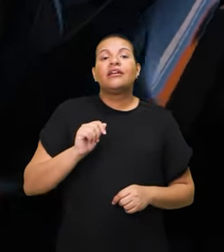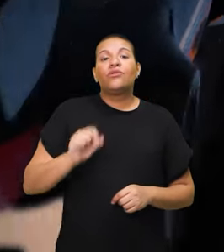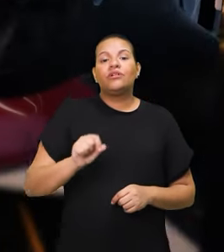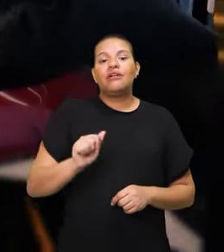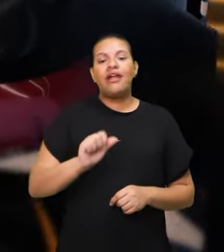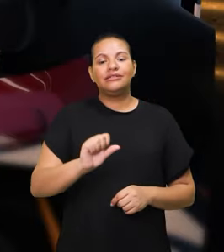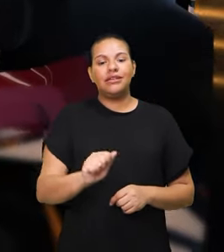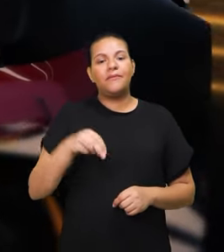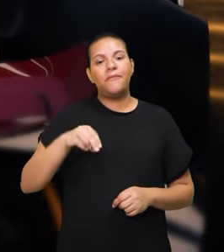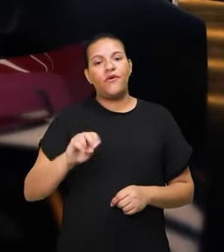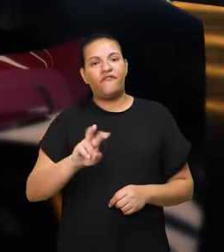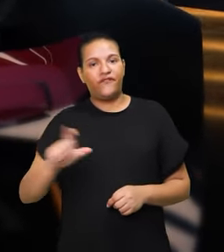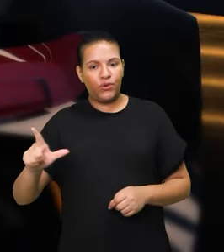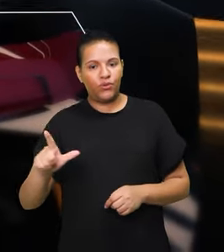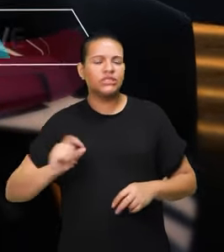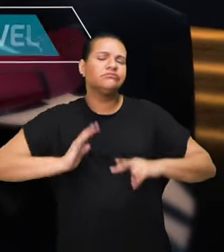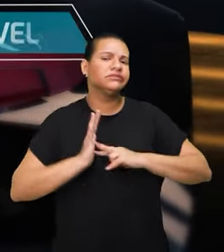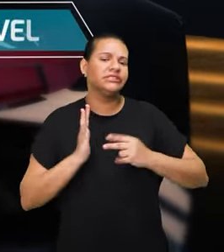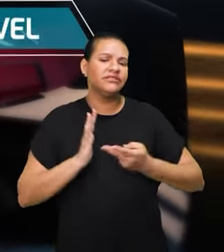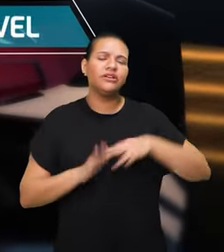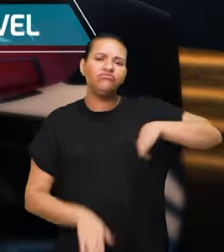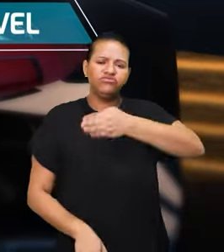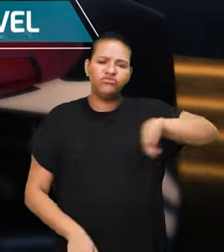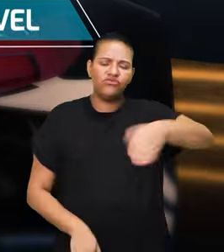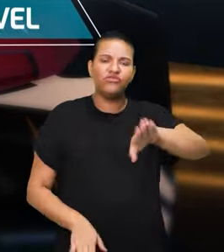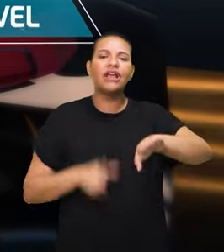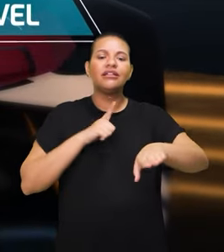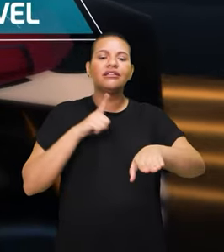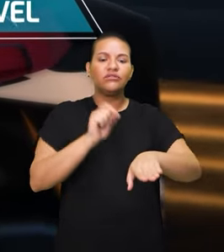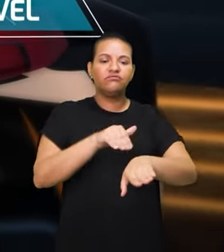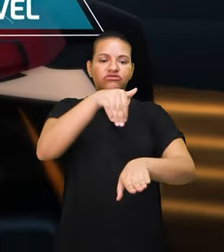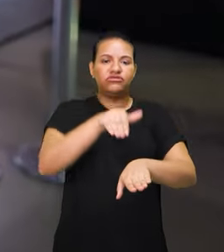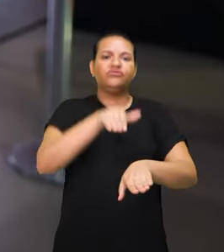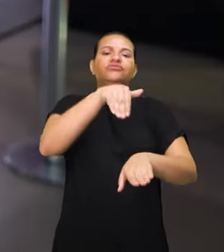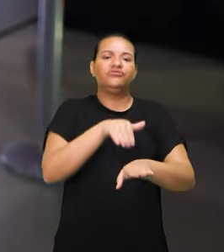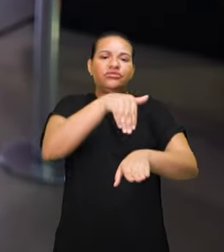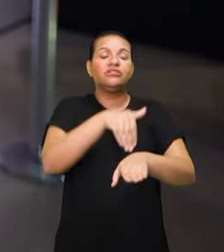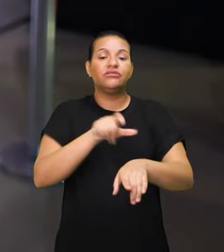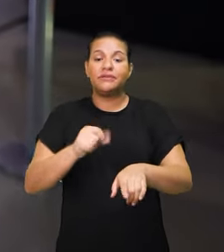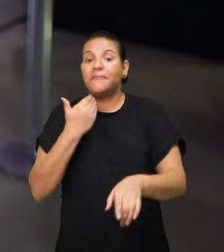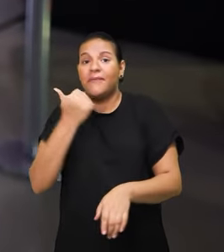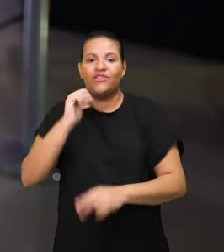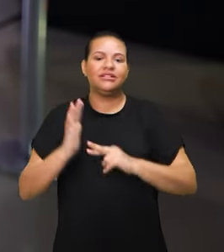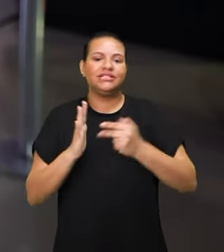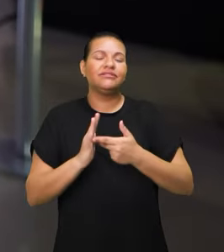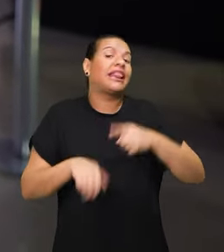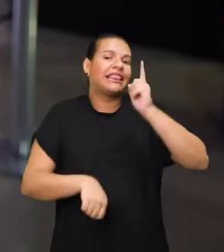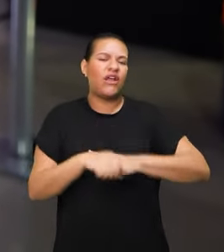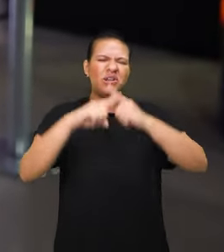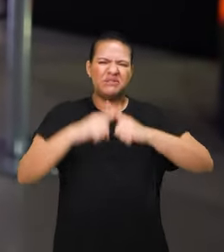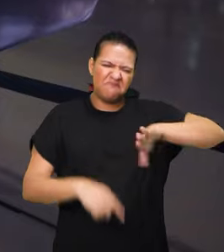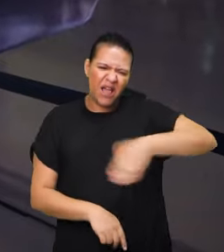vai ter a asa móvel obviamente pro lado dos pilotos das equipes significa performance mas pro lado do promotor e do fã